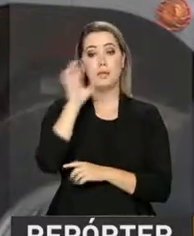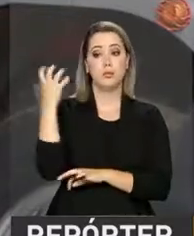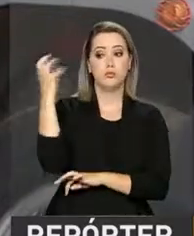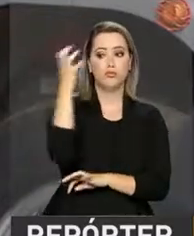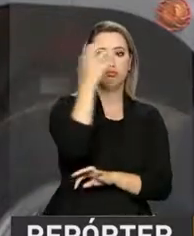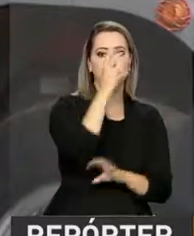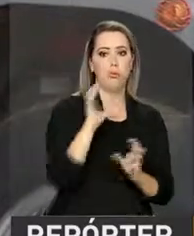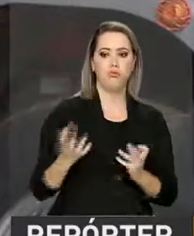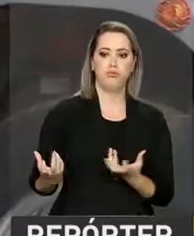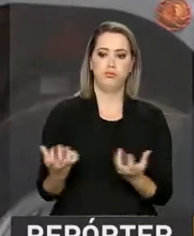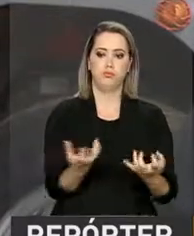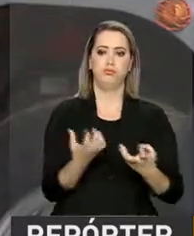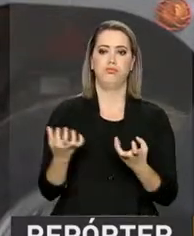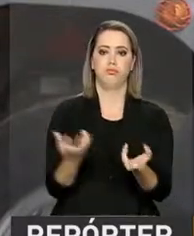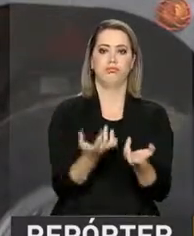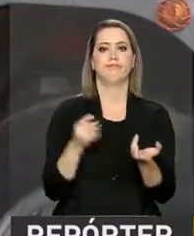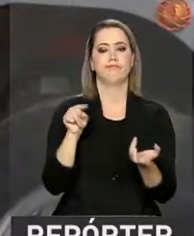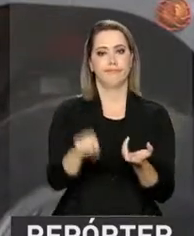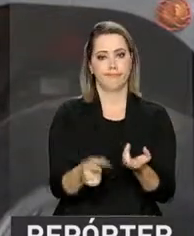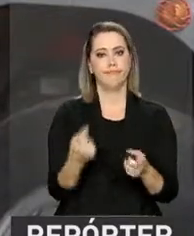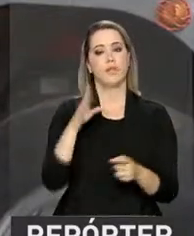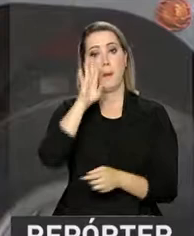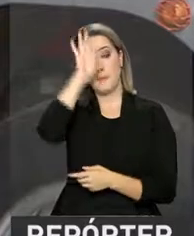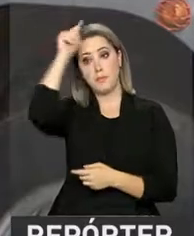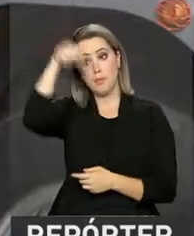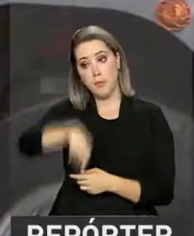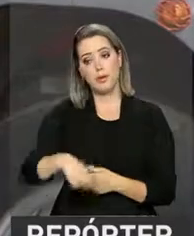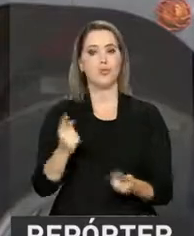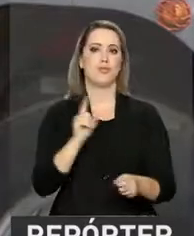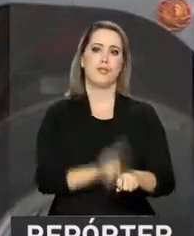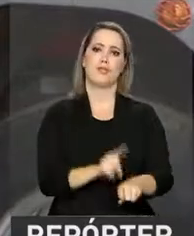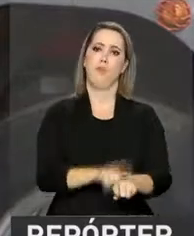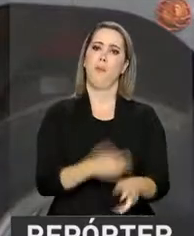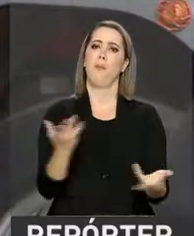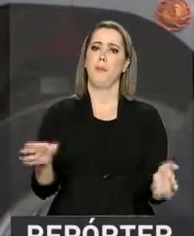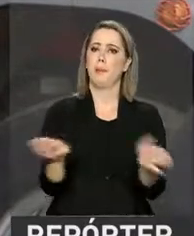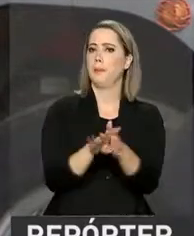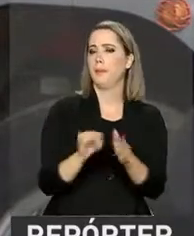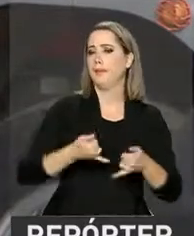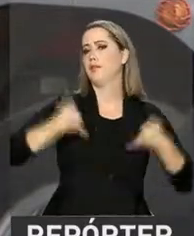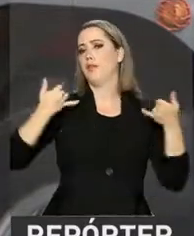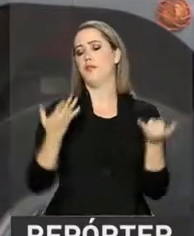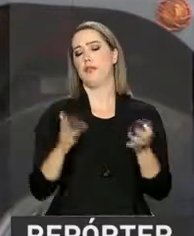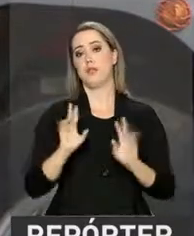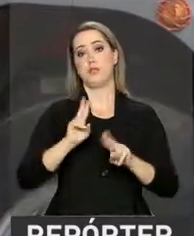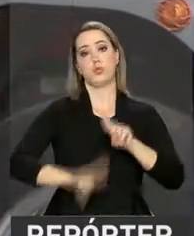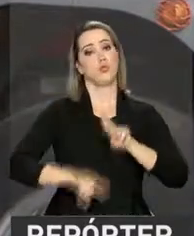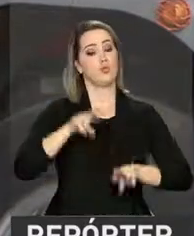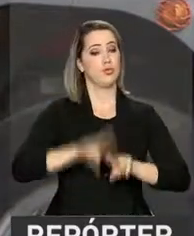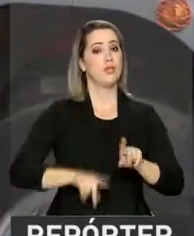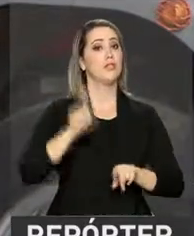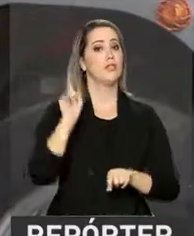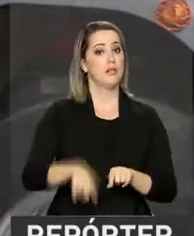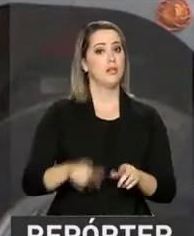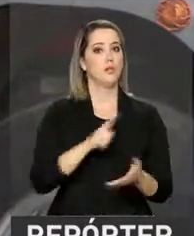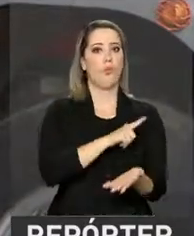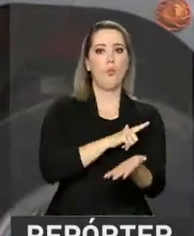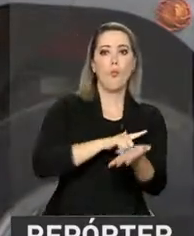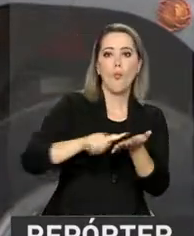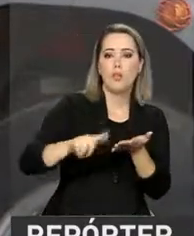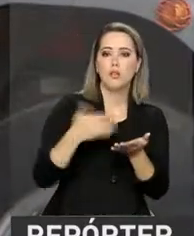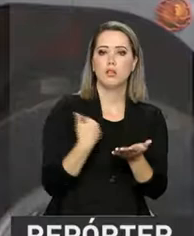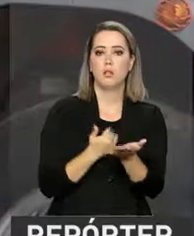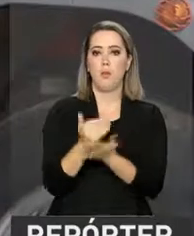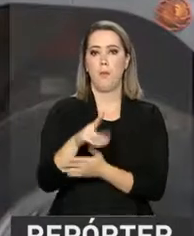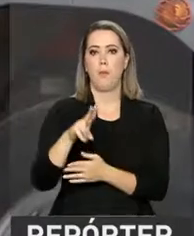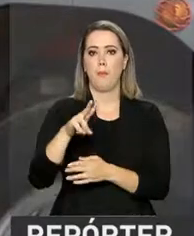provocados pela prática de soltar balões, principalmente nesta época, próximo às festas juninas, que também é o período da estiagem, que vai